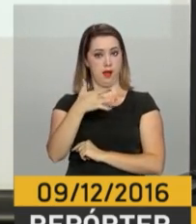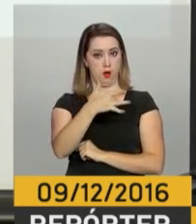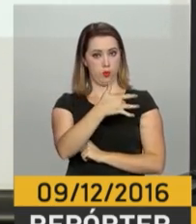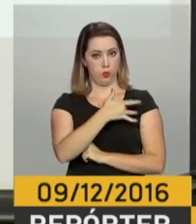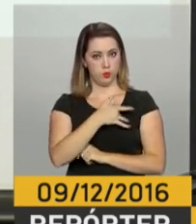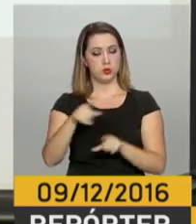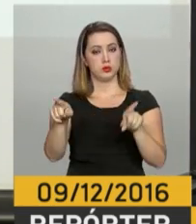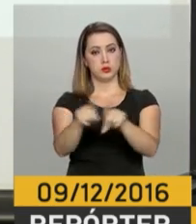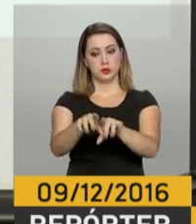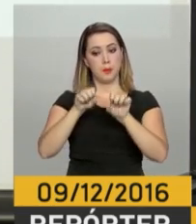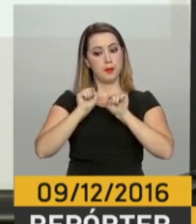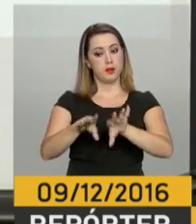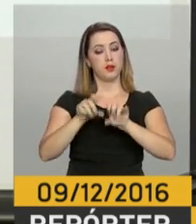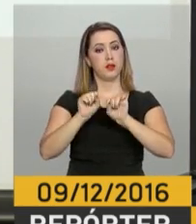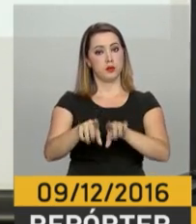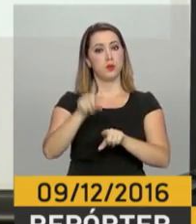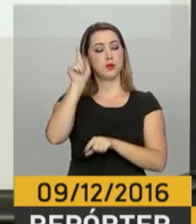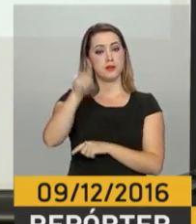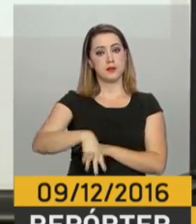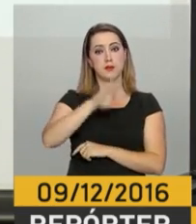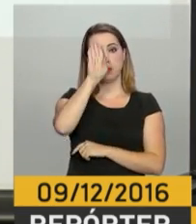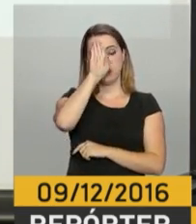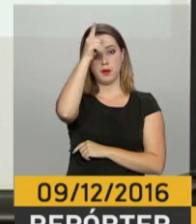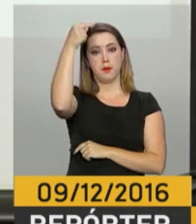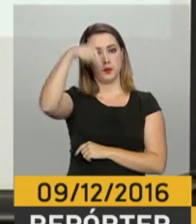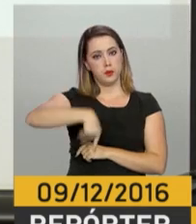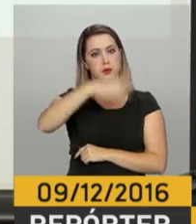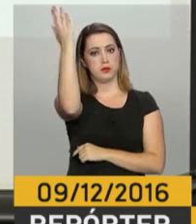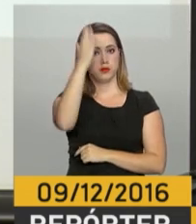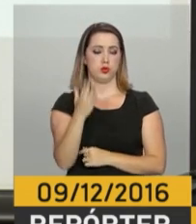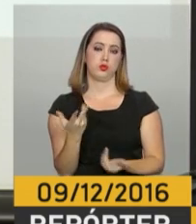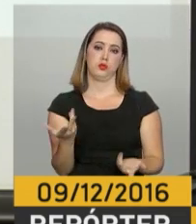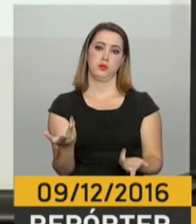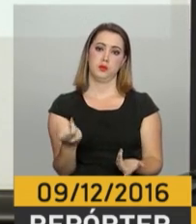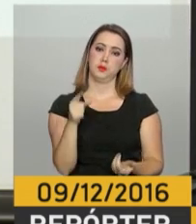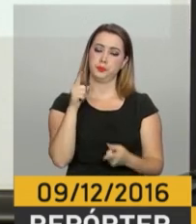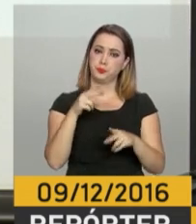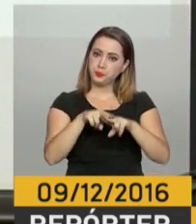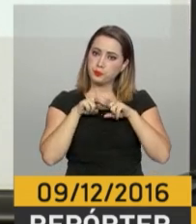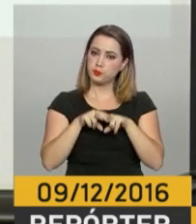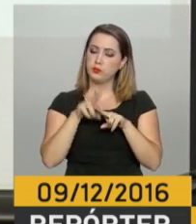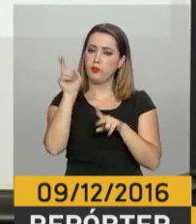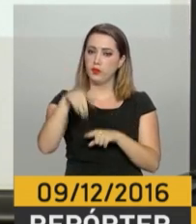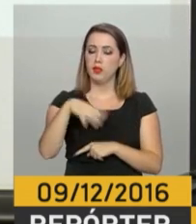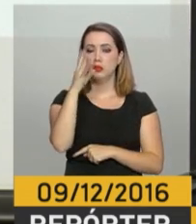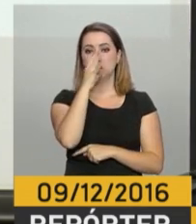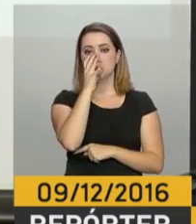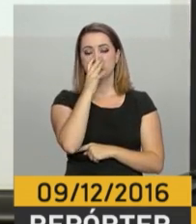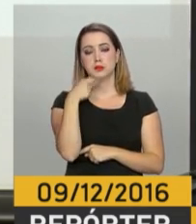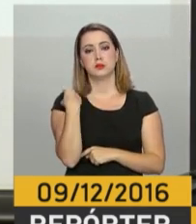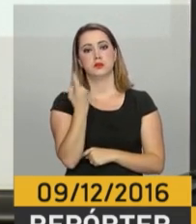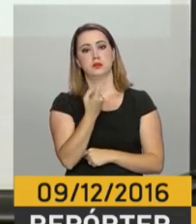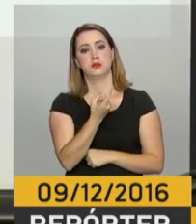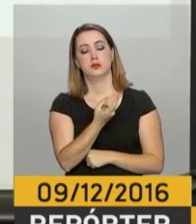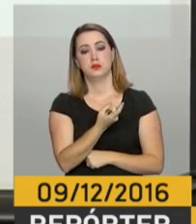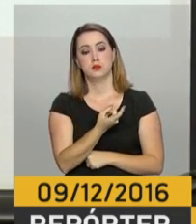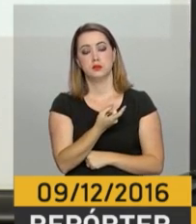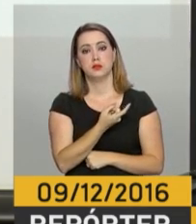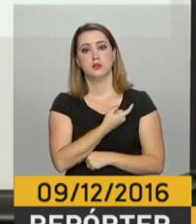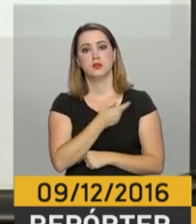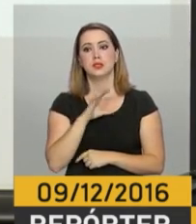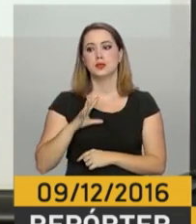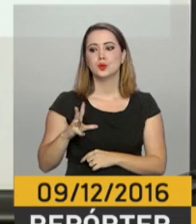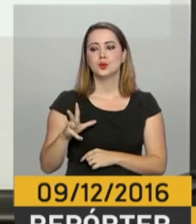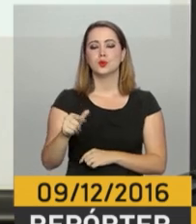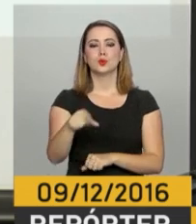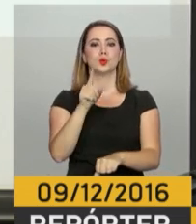largo período no Brasil. Por isto mesmo, é interessante, talvez por isto o Eunício tenha se detido nessa matéria, porque a